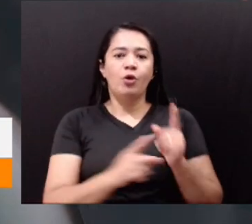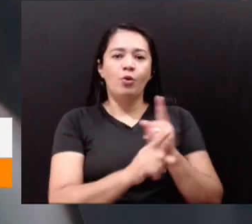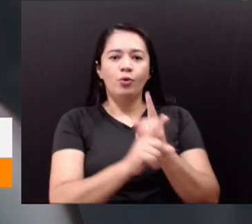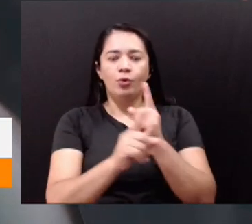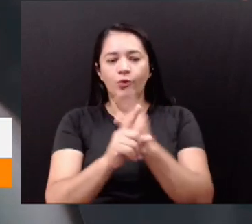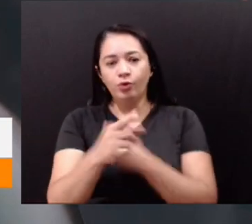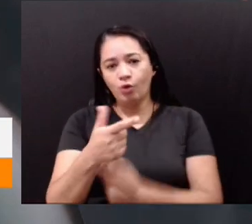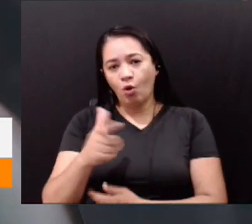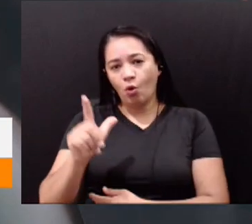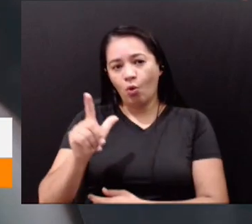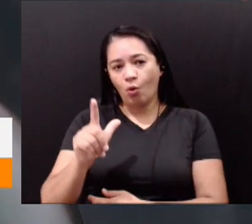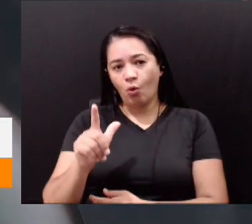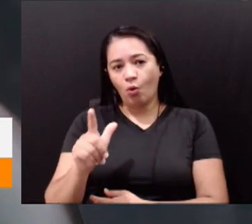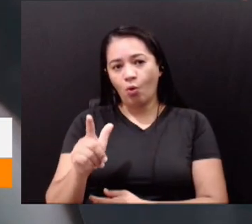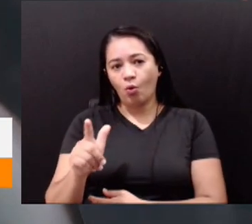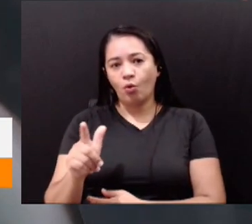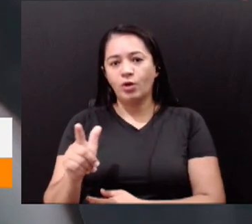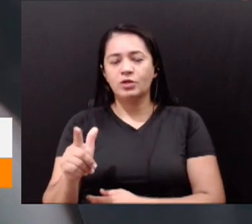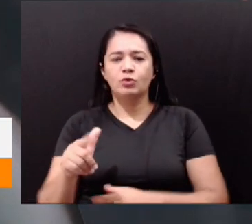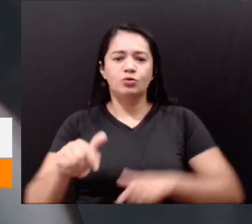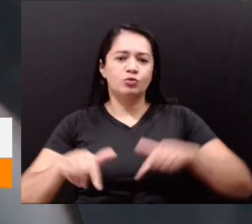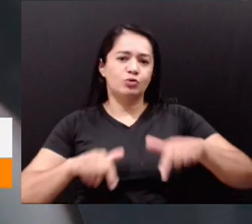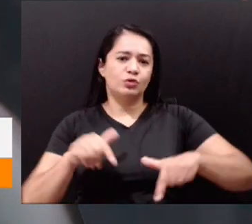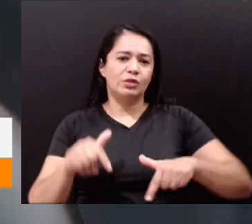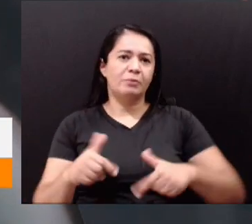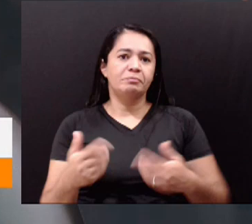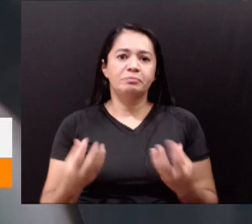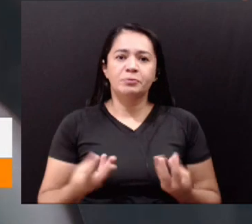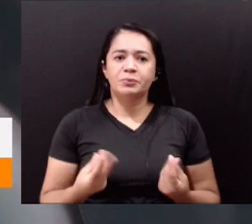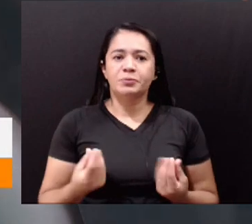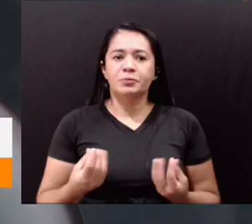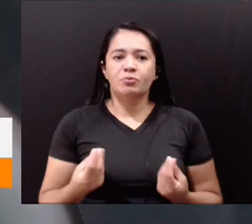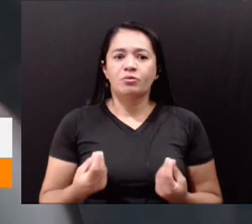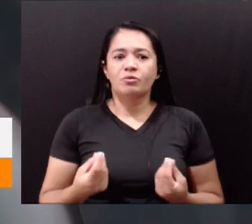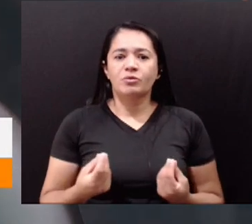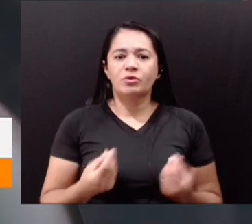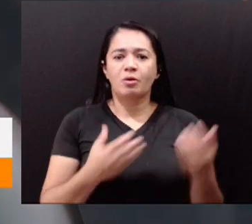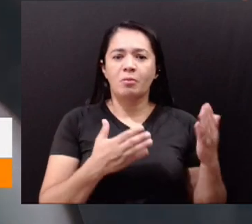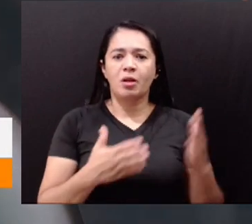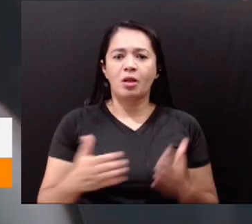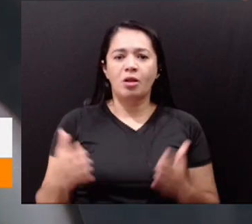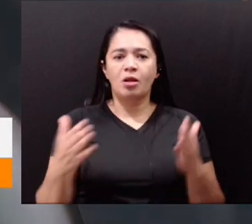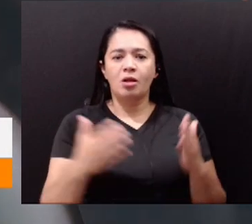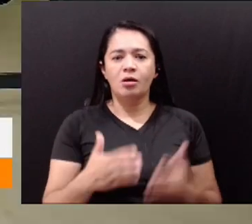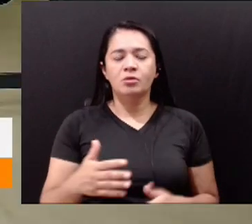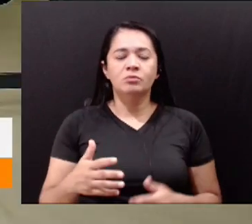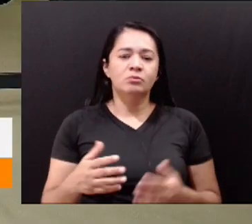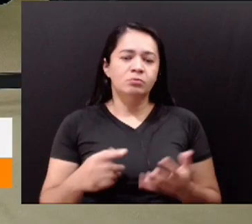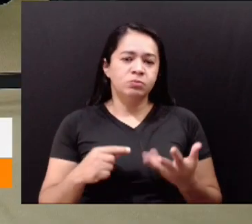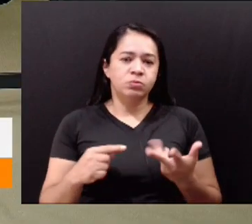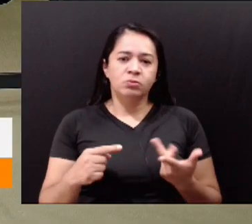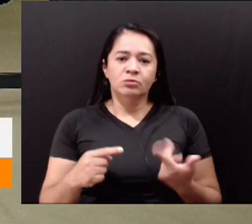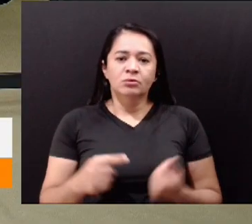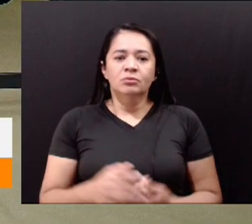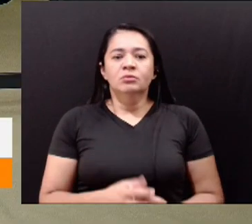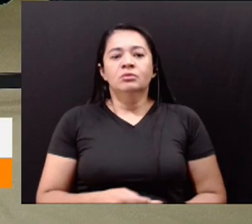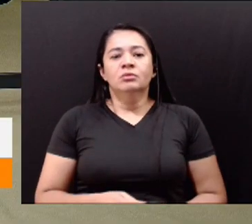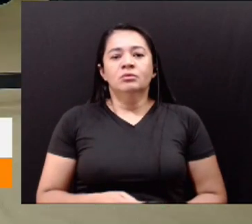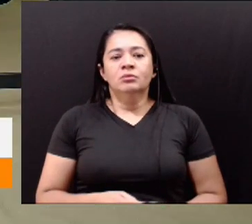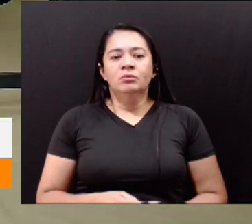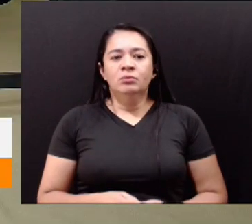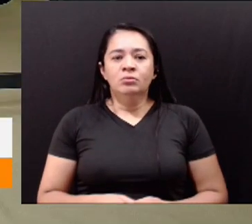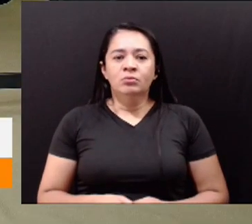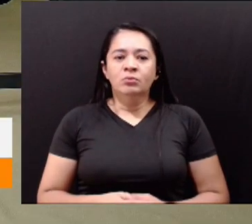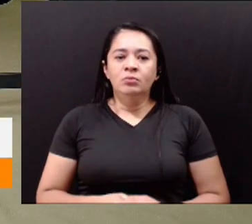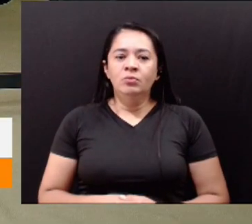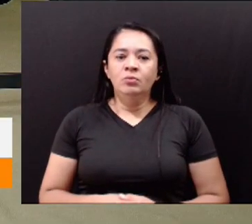de atuação, de produção, de utilidade, né. Muito bem. Ô, Denise, eu